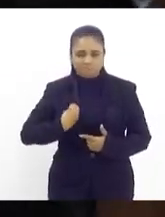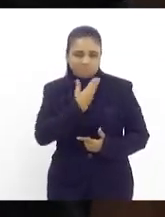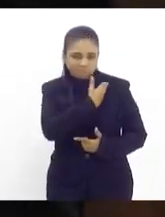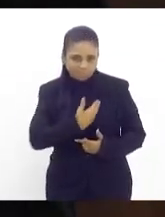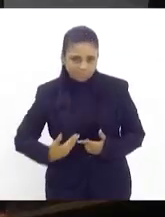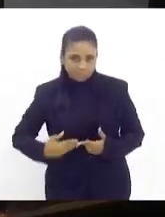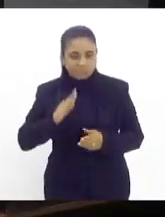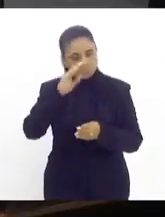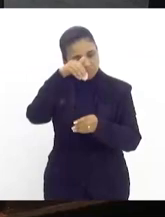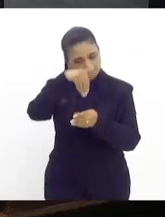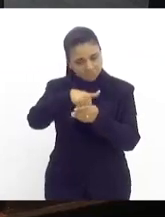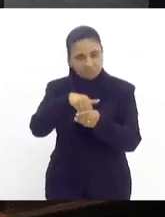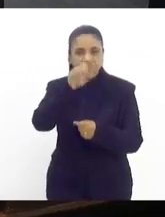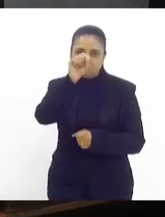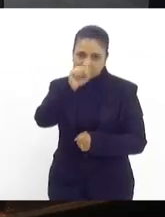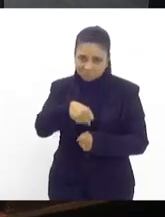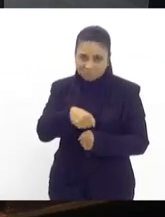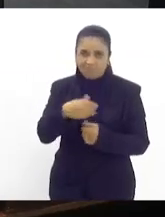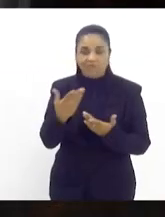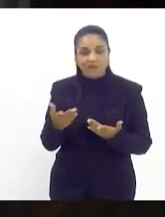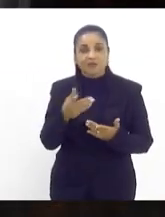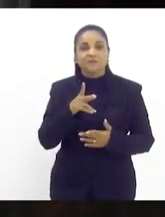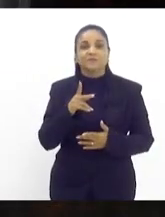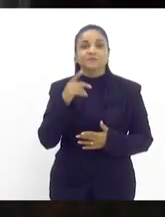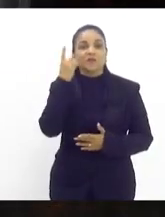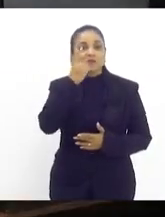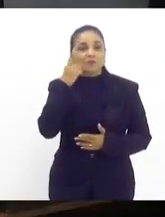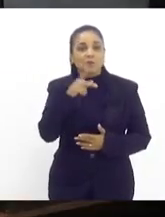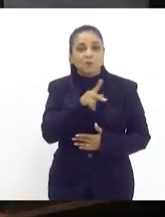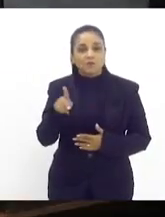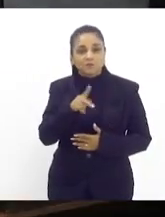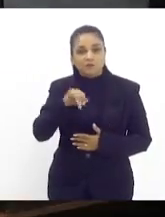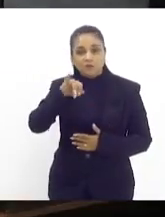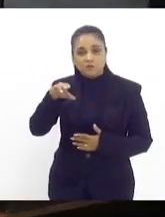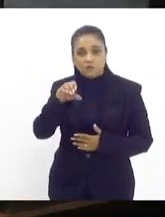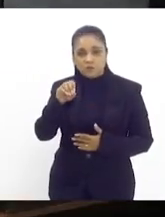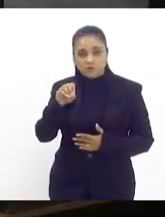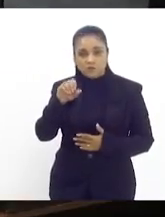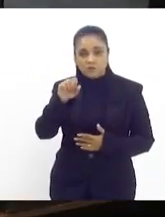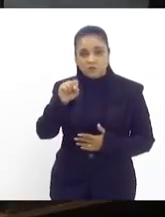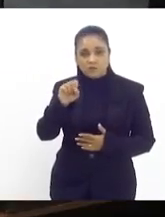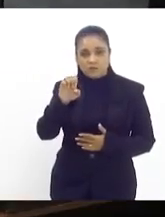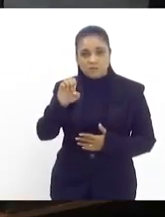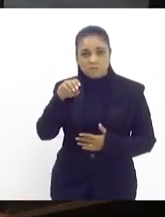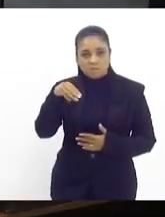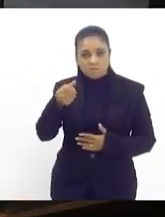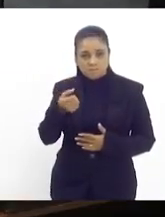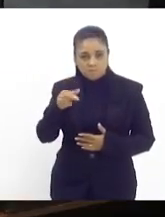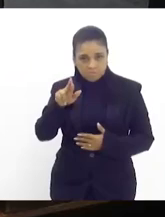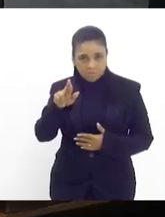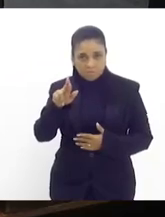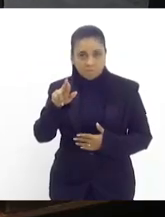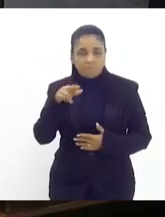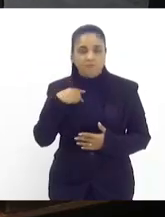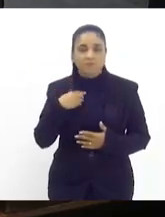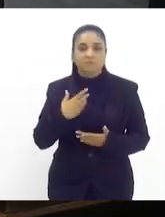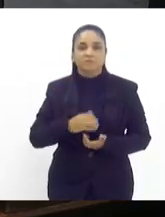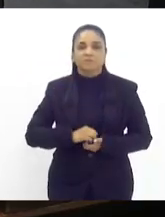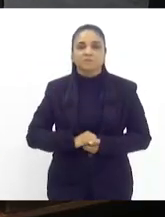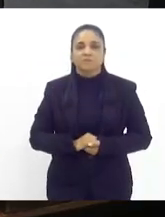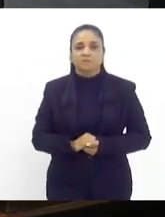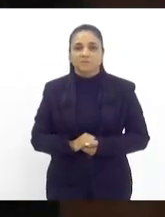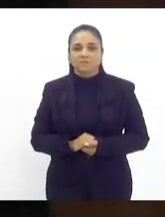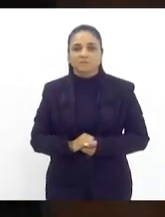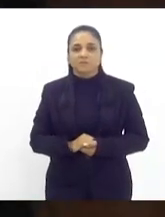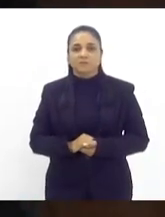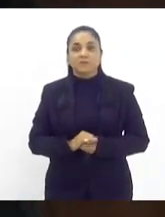favorável. Deputado professor Josemar. Questão de ordem, senhor presidente. Já combinei com o Josemar.